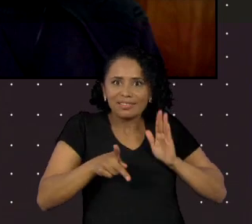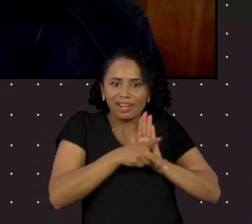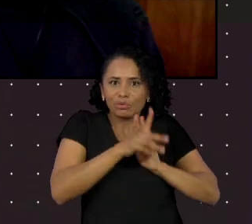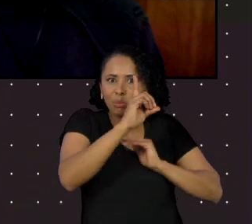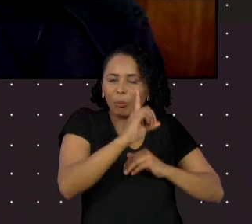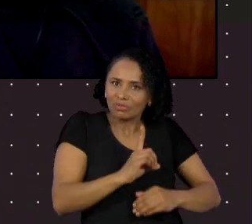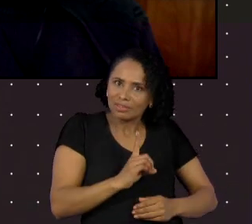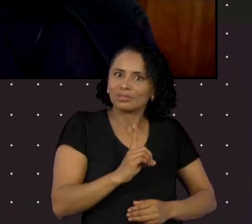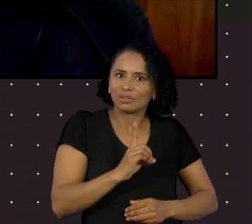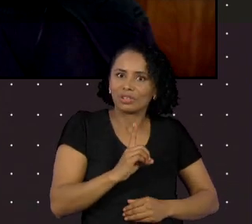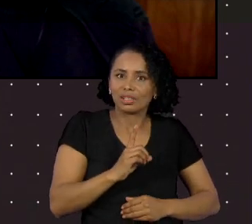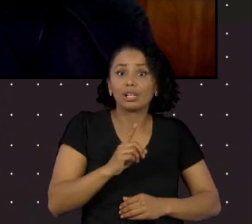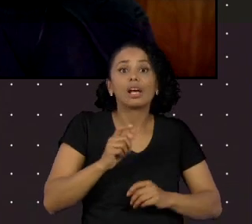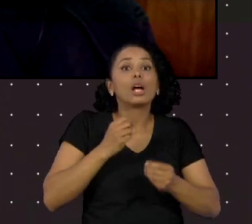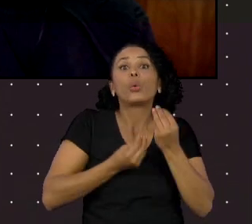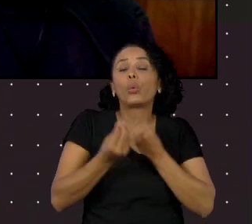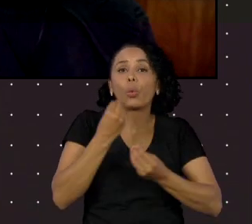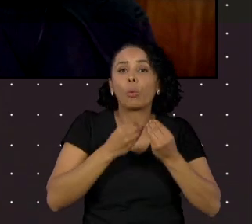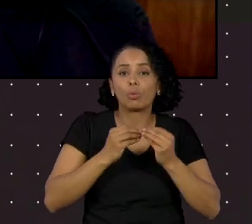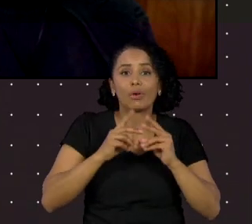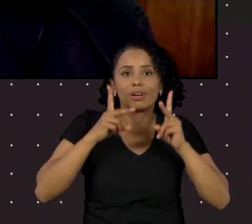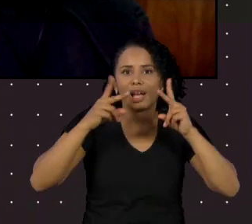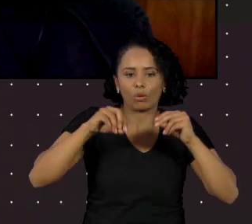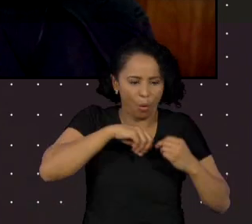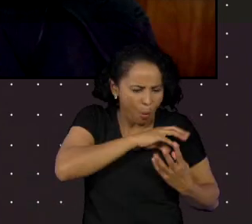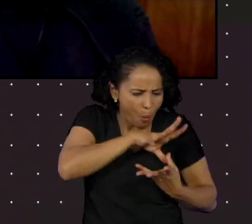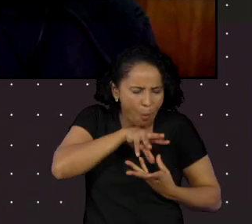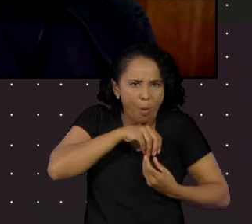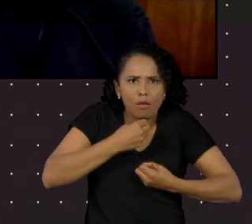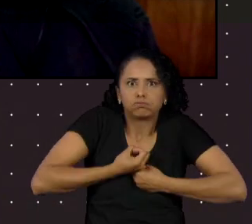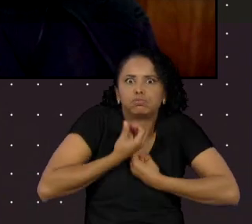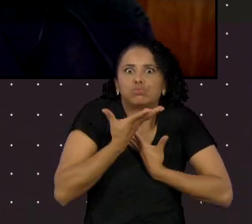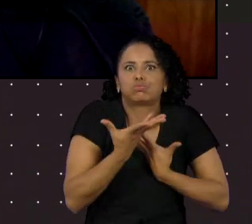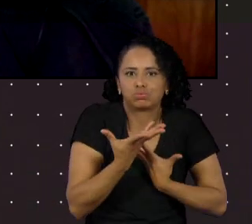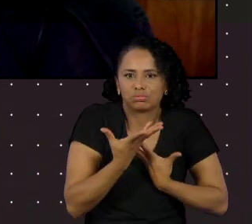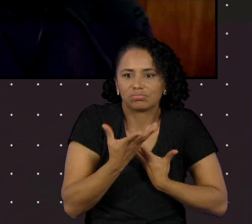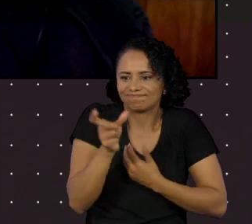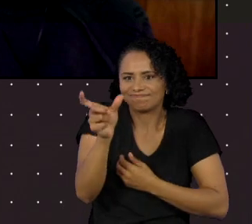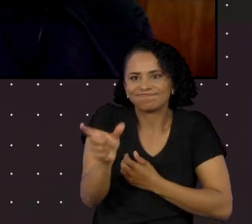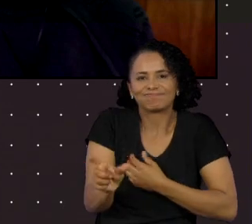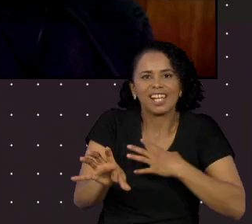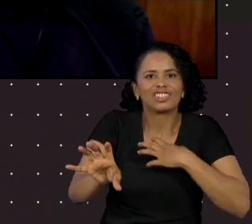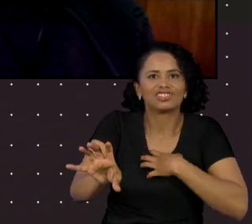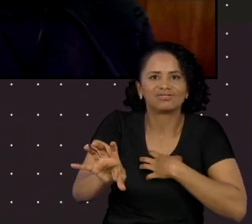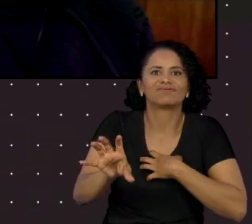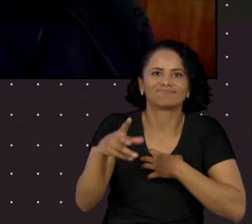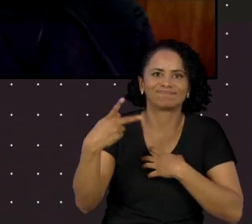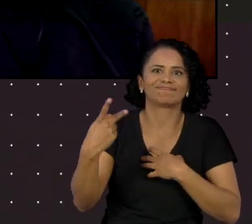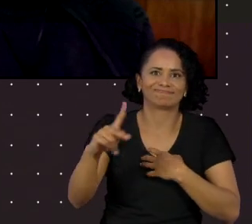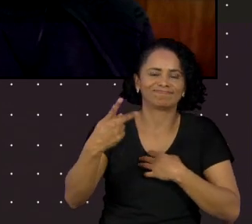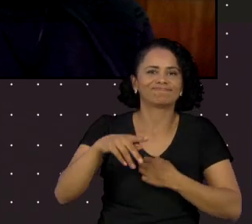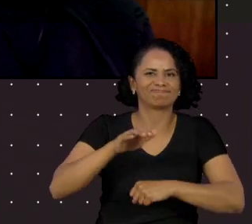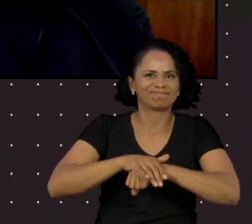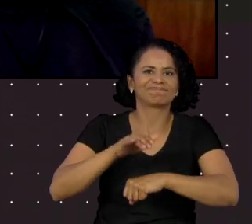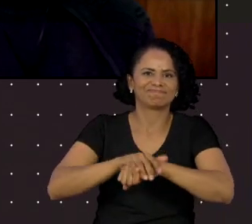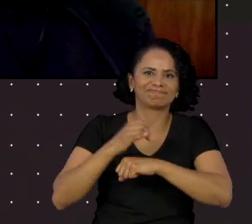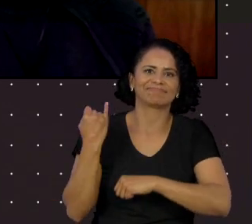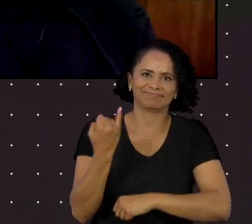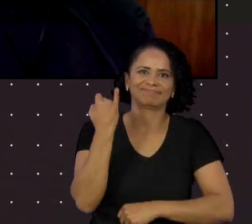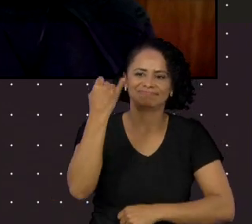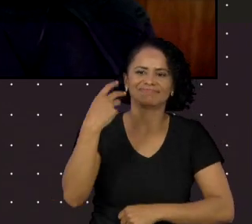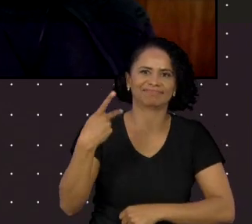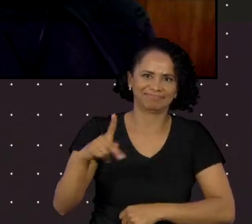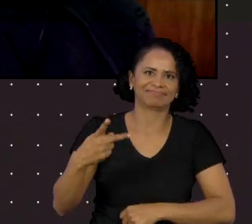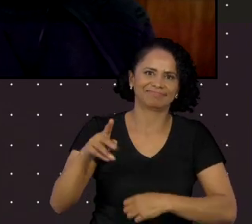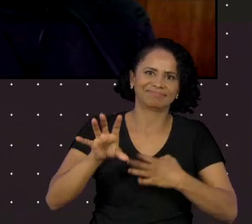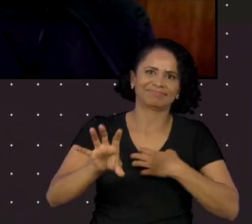atores que entregam sua alma, né? E a Débora tem esse componente fundamental para,